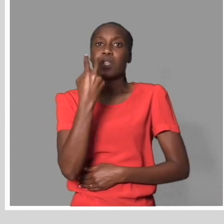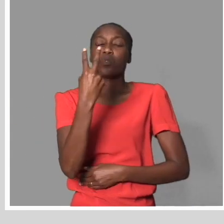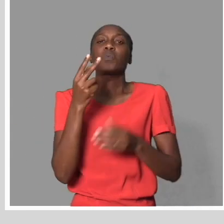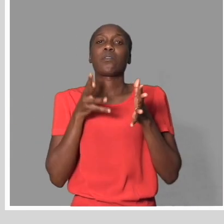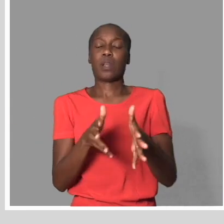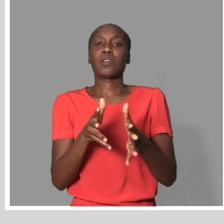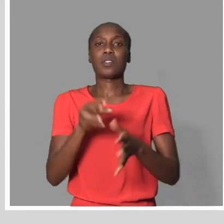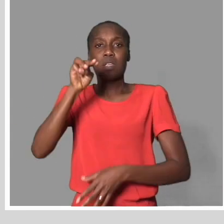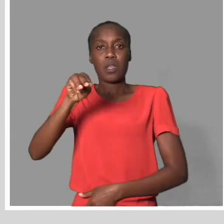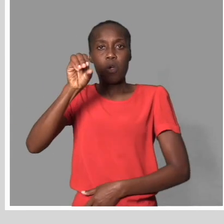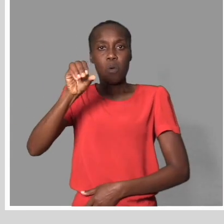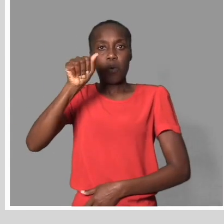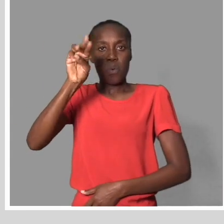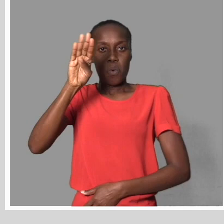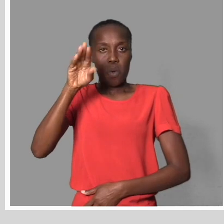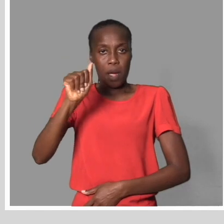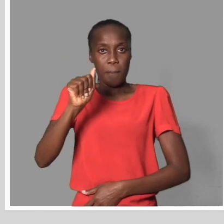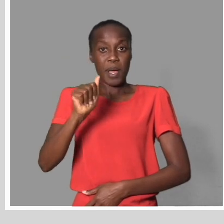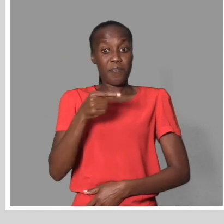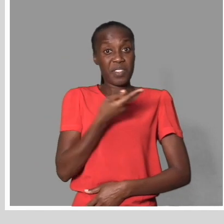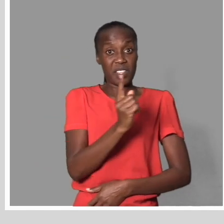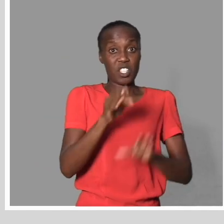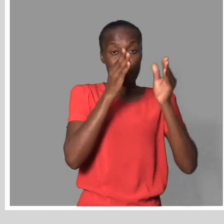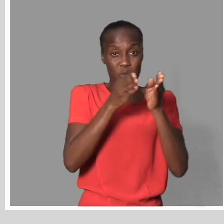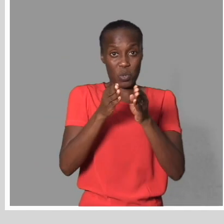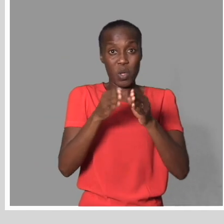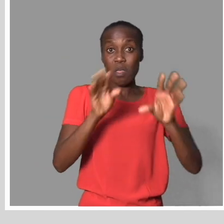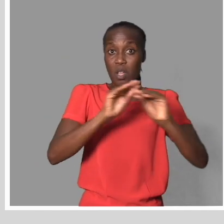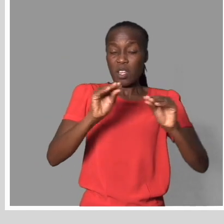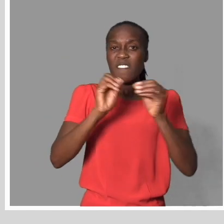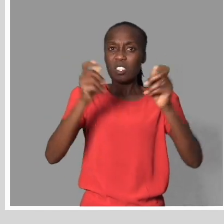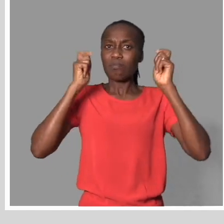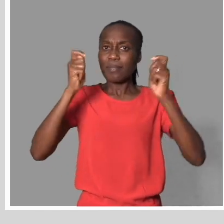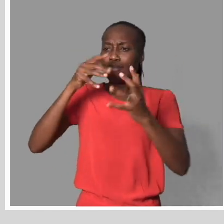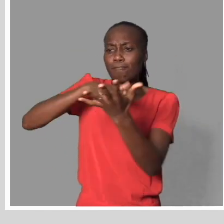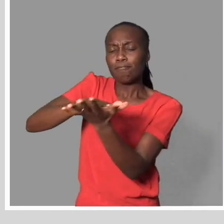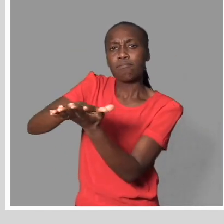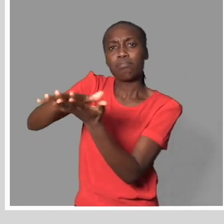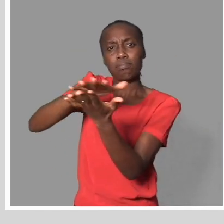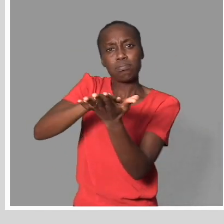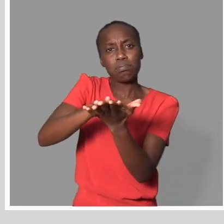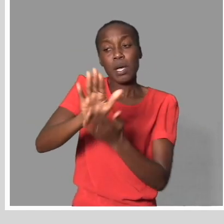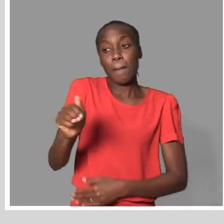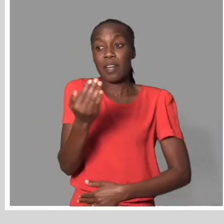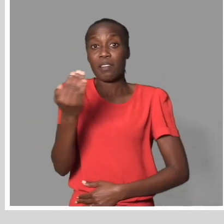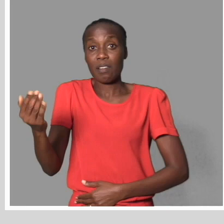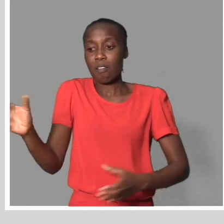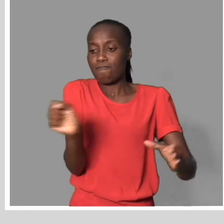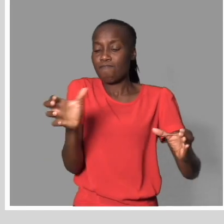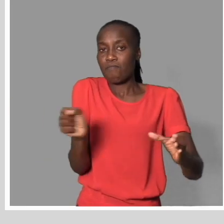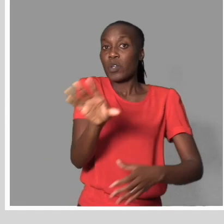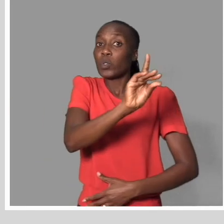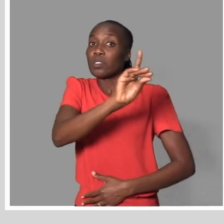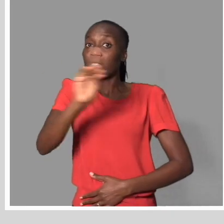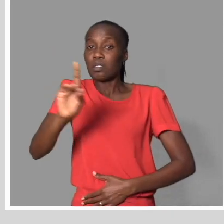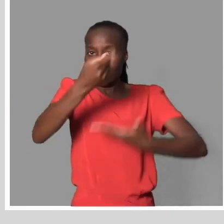estaria na segunda classe. Em Moamba, as autoridades de educação têm realizado campanhas de sensibilização para levar